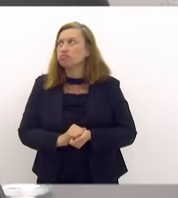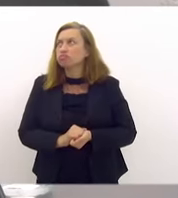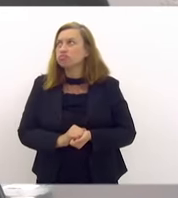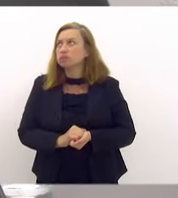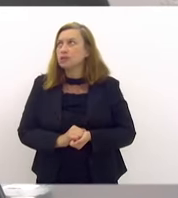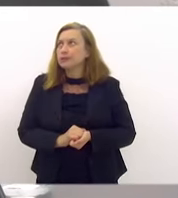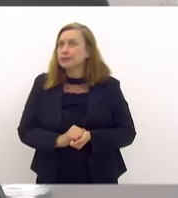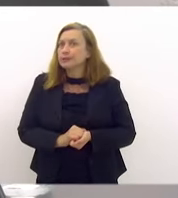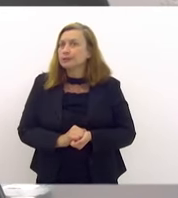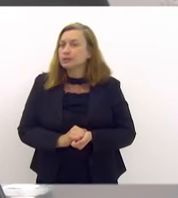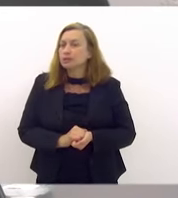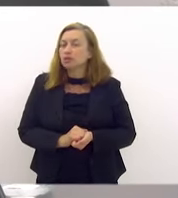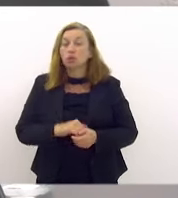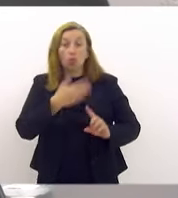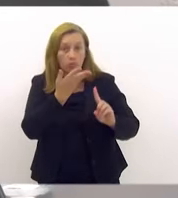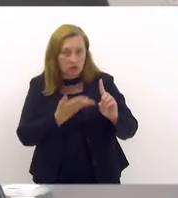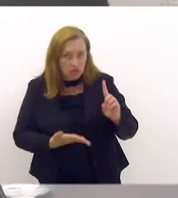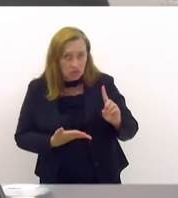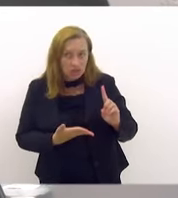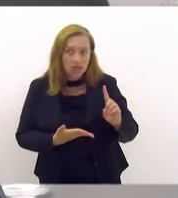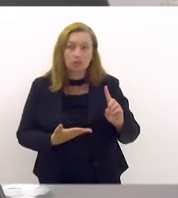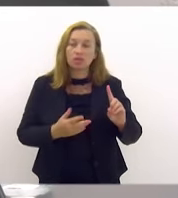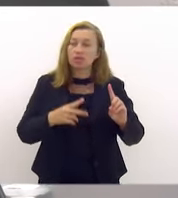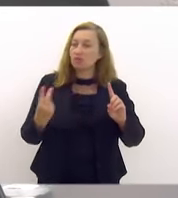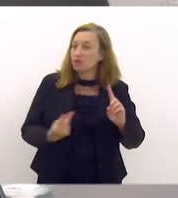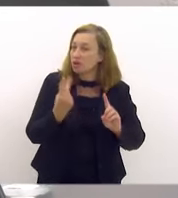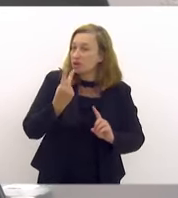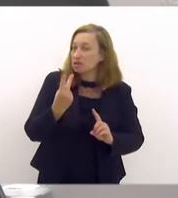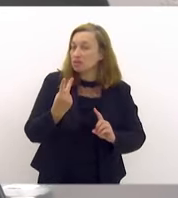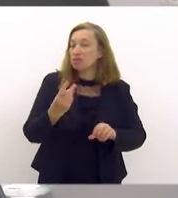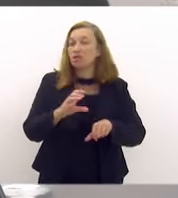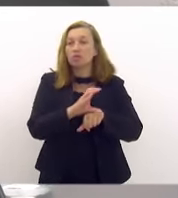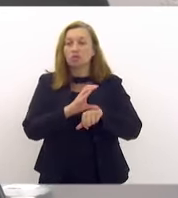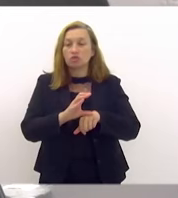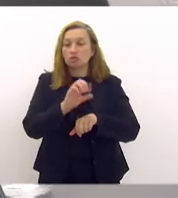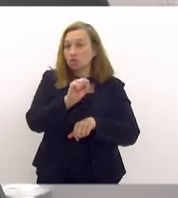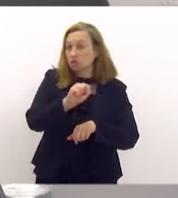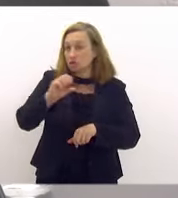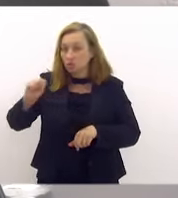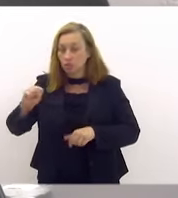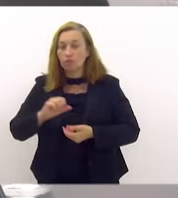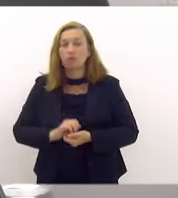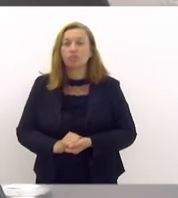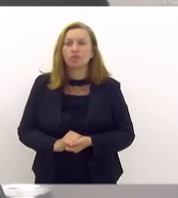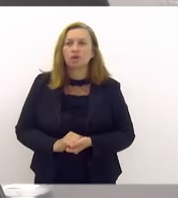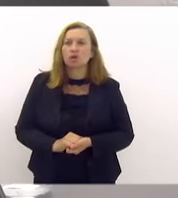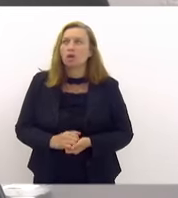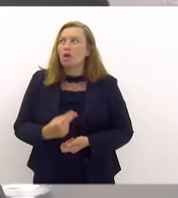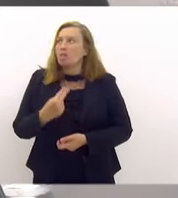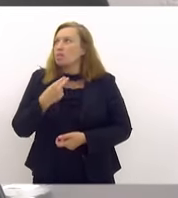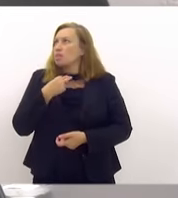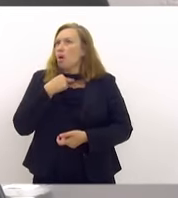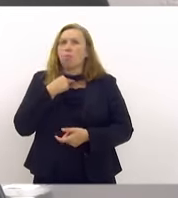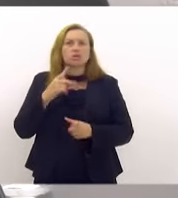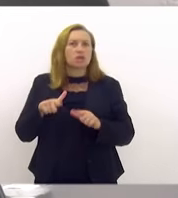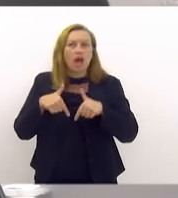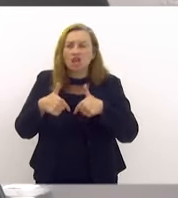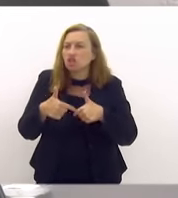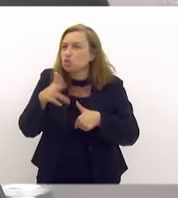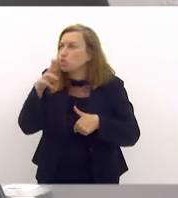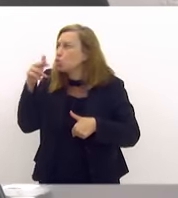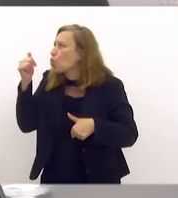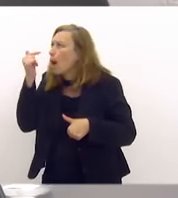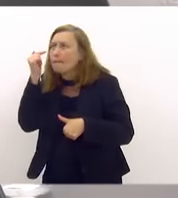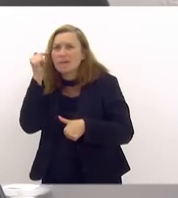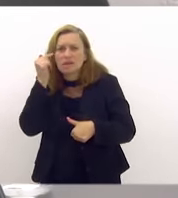eh homenageada prestigiada pela constituição de 88 nós não podemos agir nunca